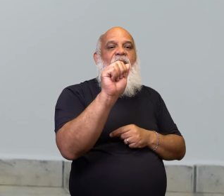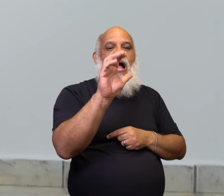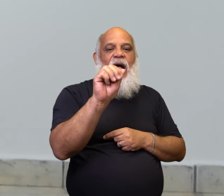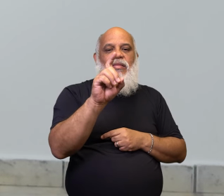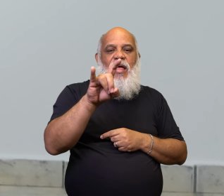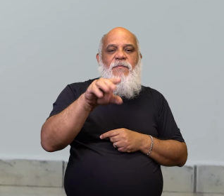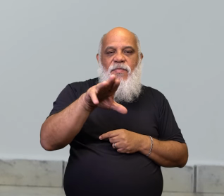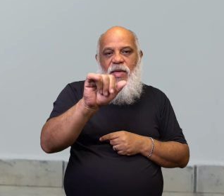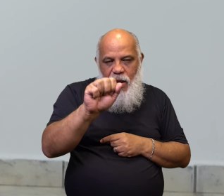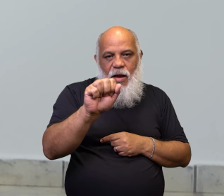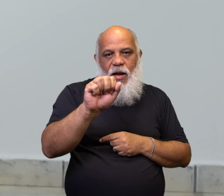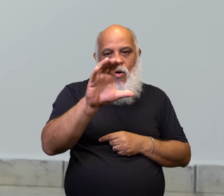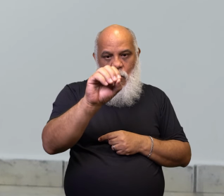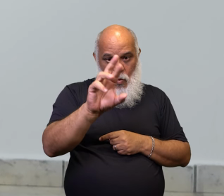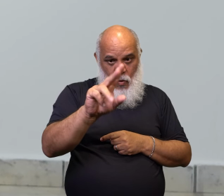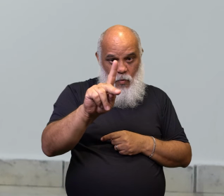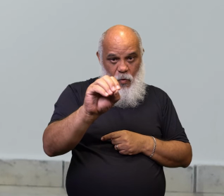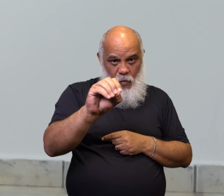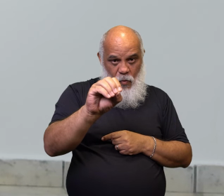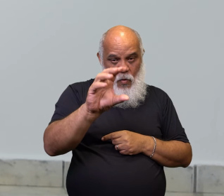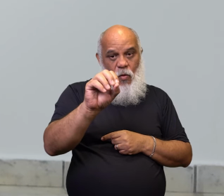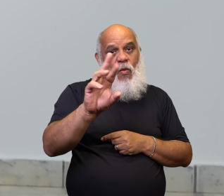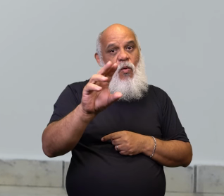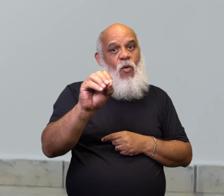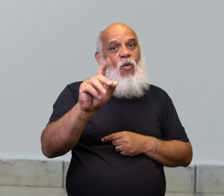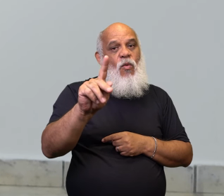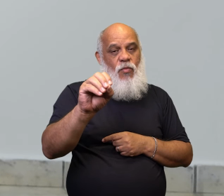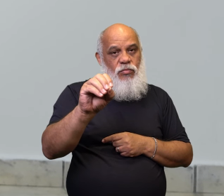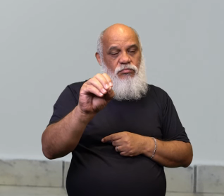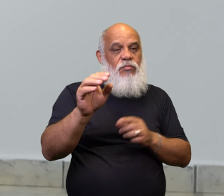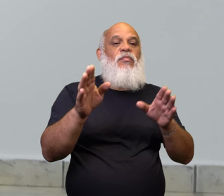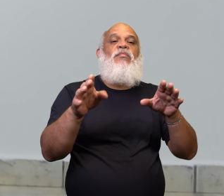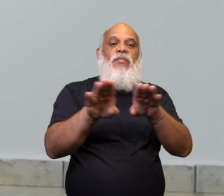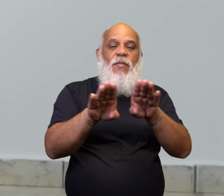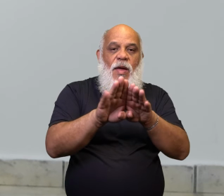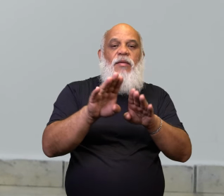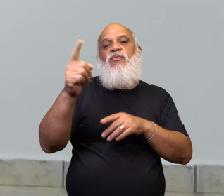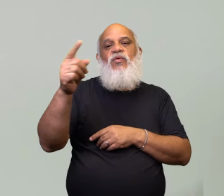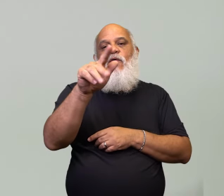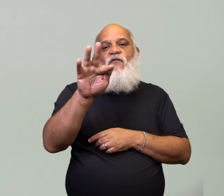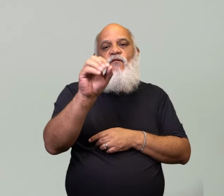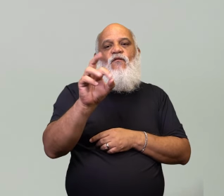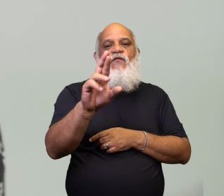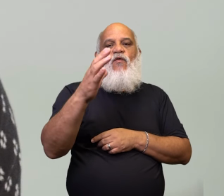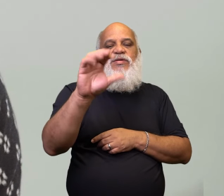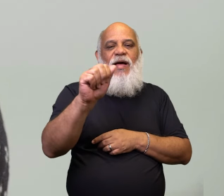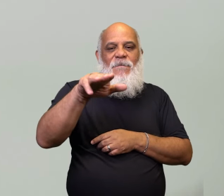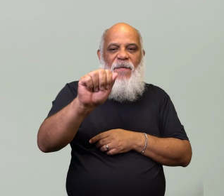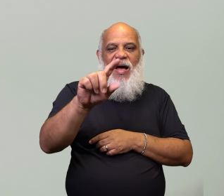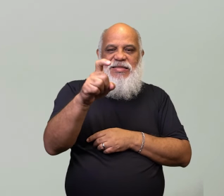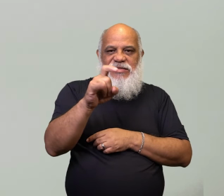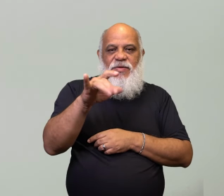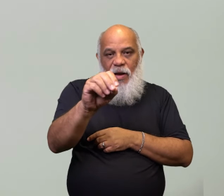academia também, que vai com a academia do Força Máxima. Então, pessoal, se eu puder dar uma escolha, é, tem mais coisa